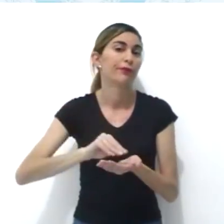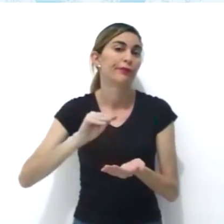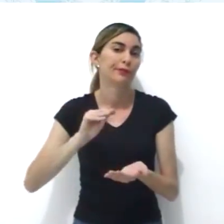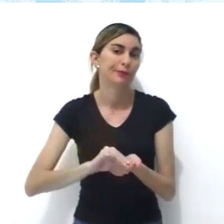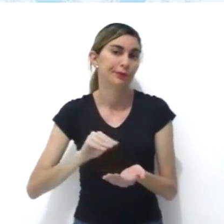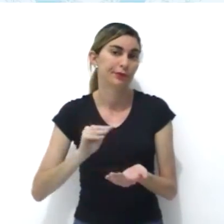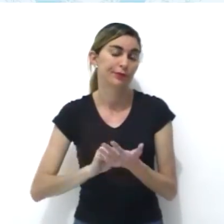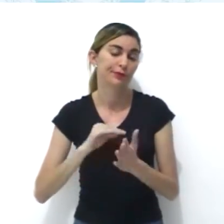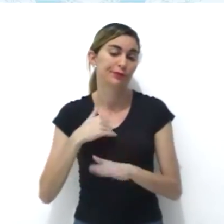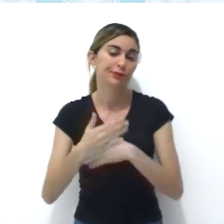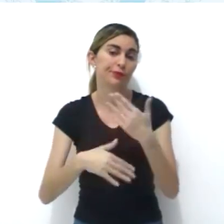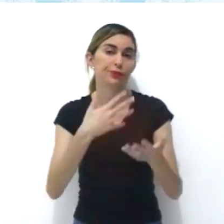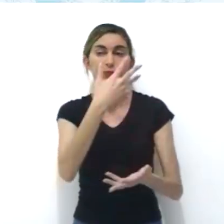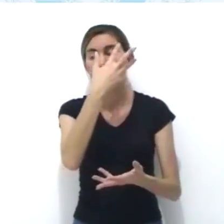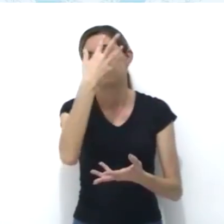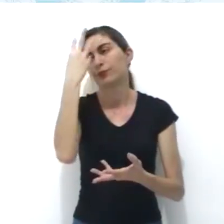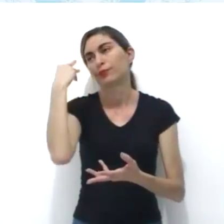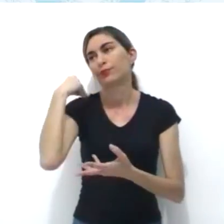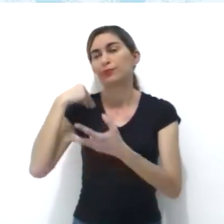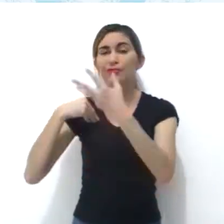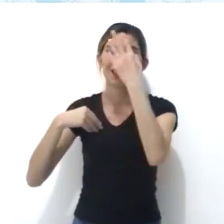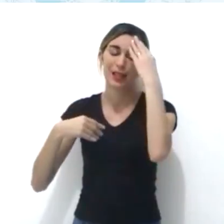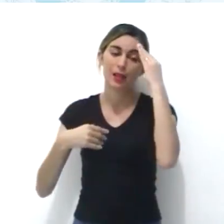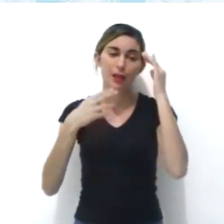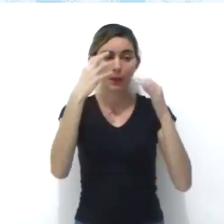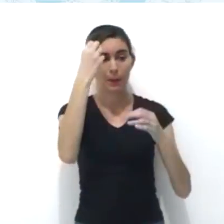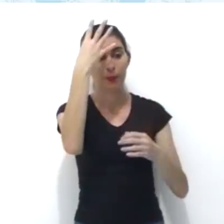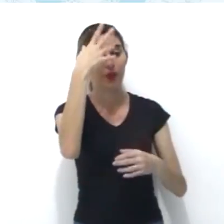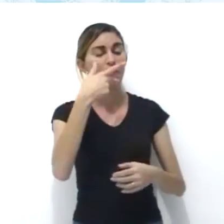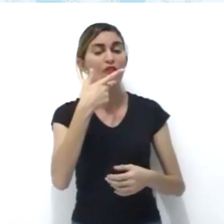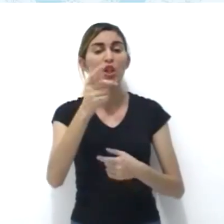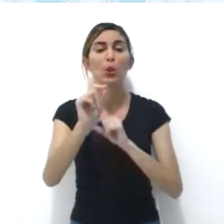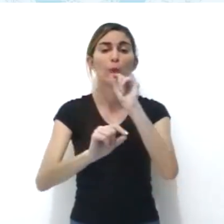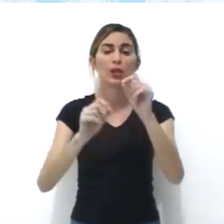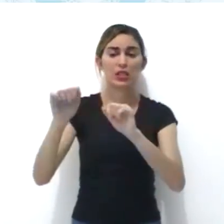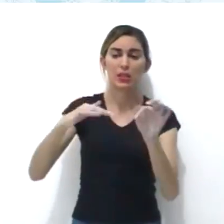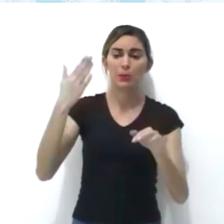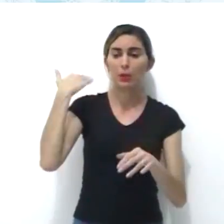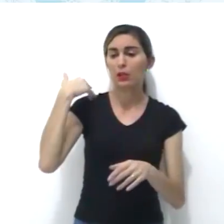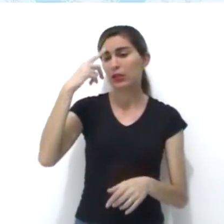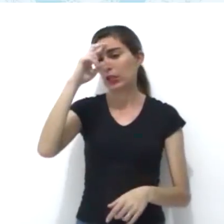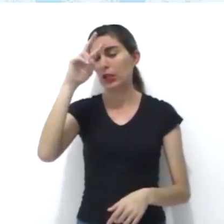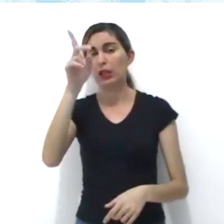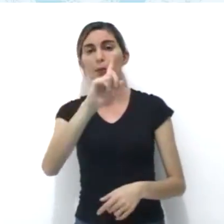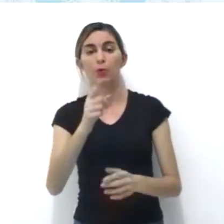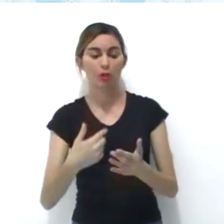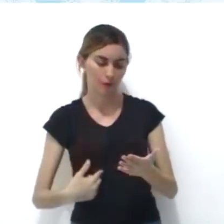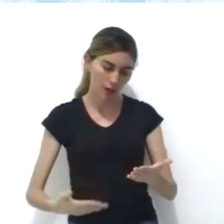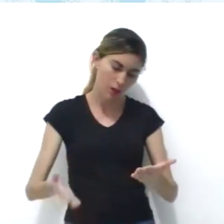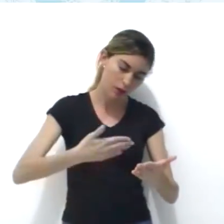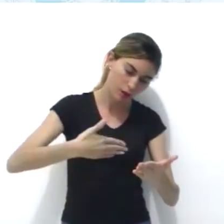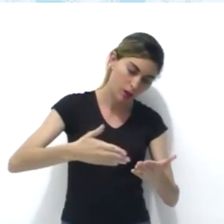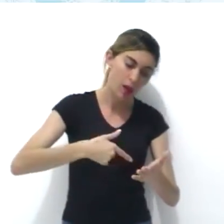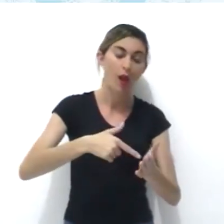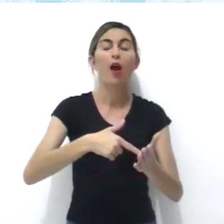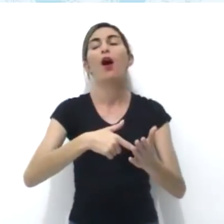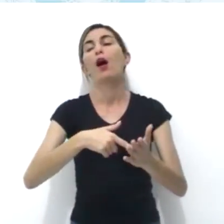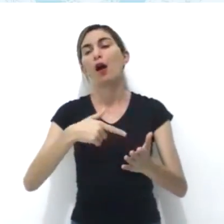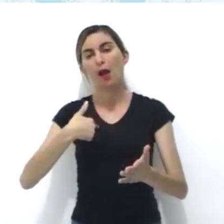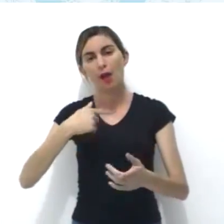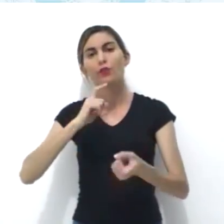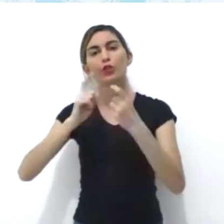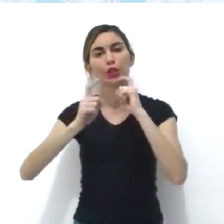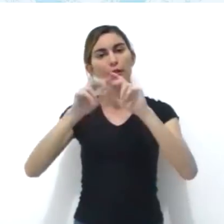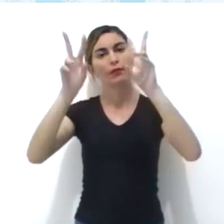memória ela é falha. Aos poucos a gente começa a esquecer. Eita, falei o que semana passada? Não me lembro. Vai lá no